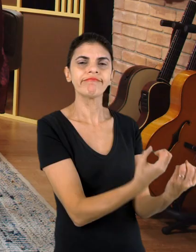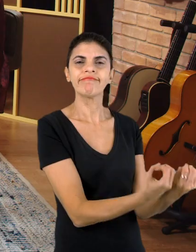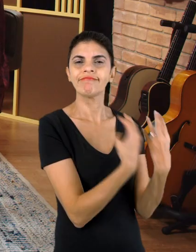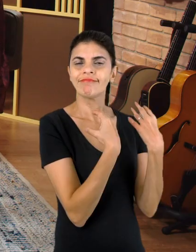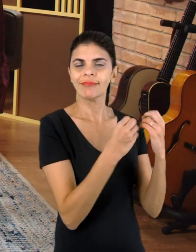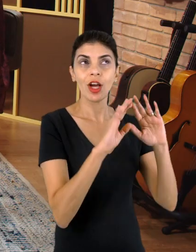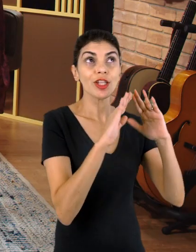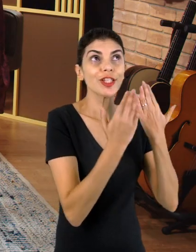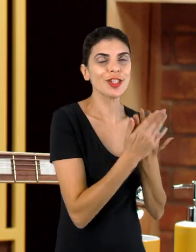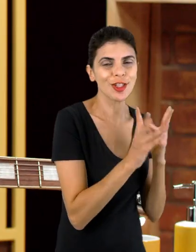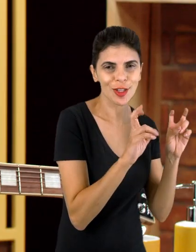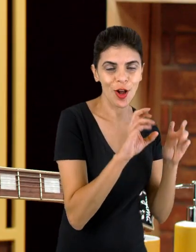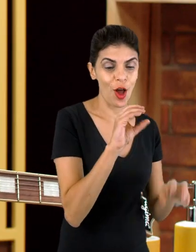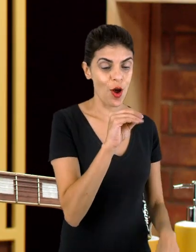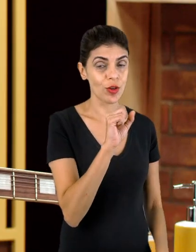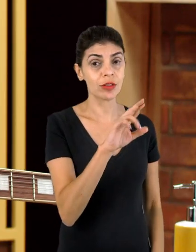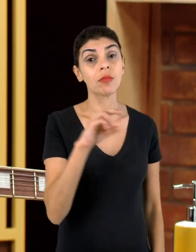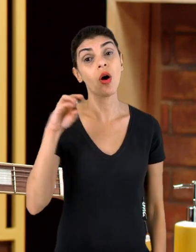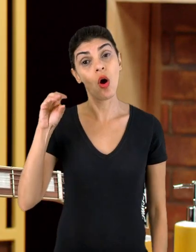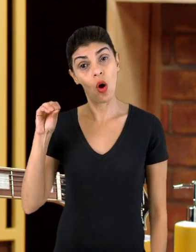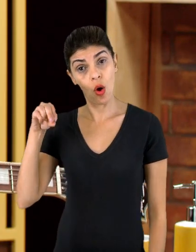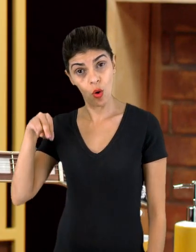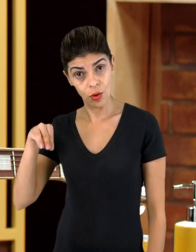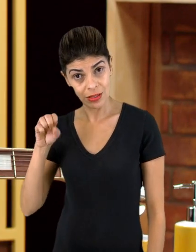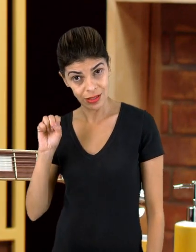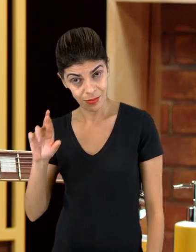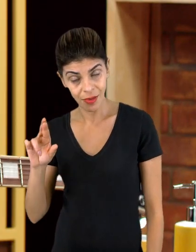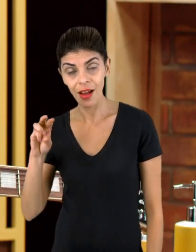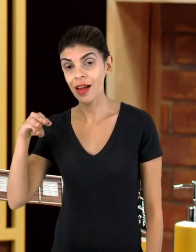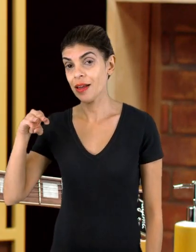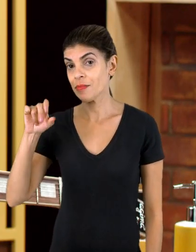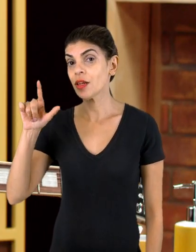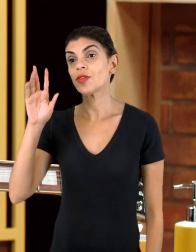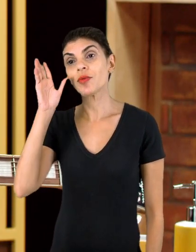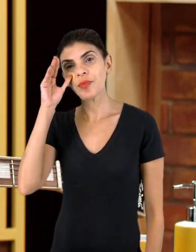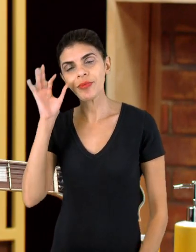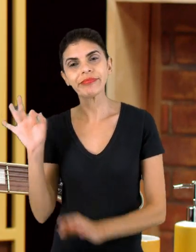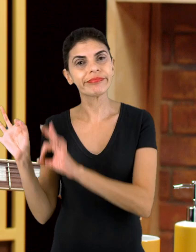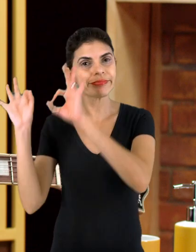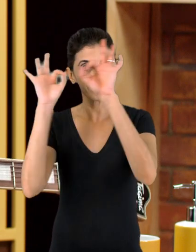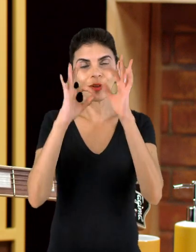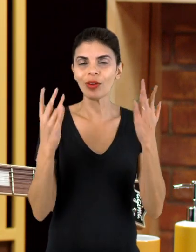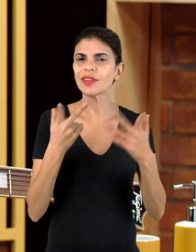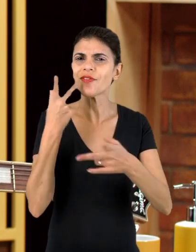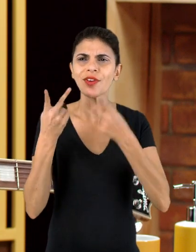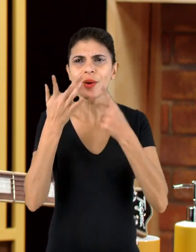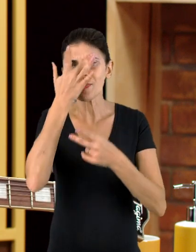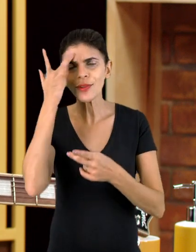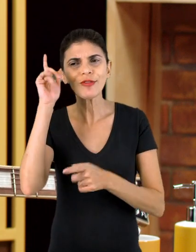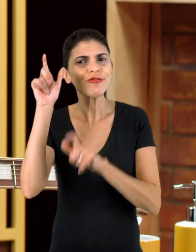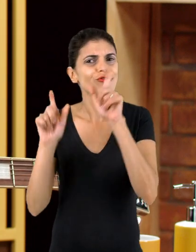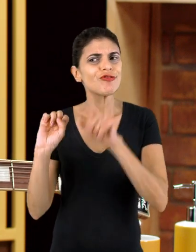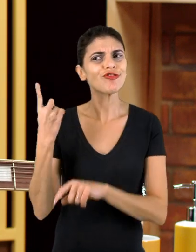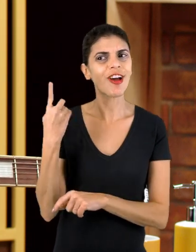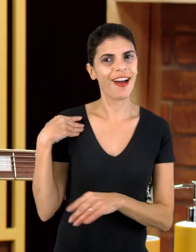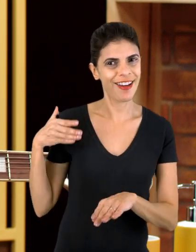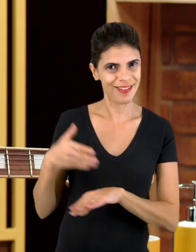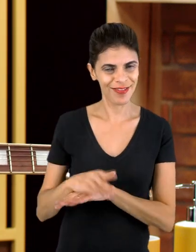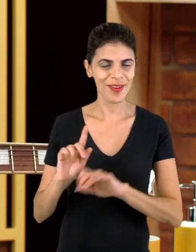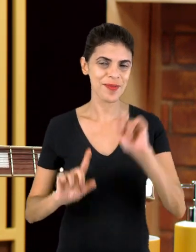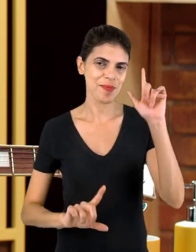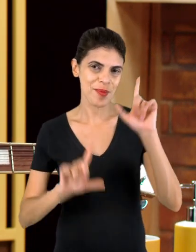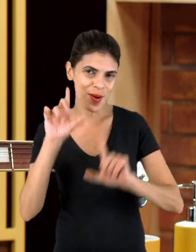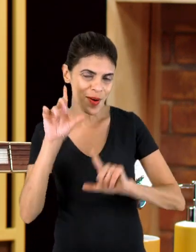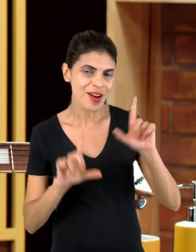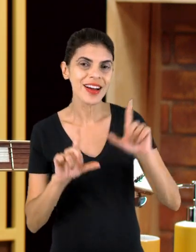Osmar é uma escola. Aliás, o Osmar Medito já esteve aqui no Café Nem Casa. Quem não assistiu ainda, procura o programa. Hoje a gente está falando de um monte de gente que já teve aqui. Isso que dá